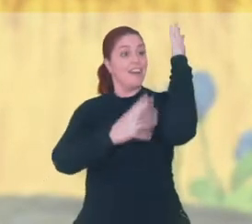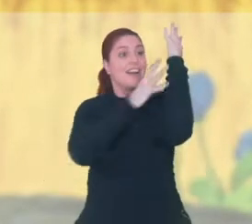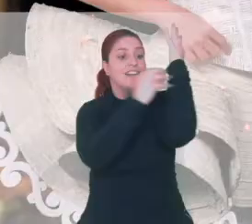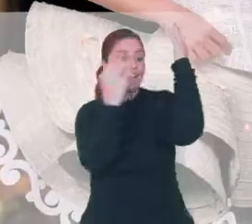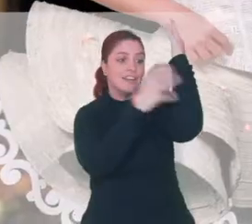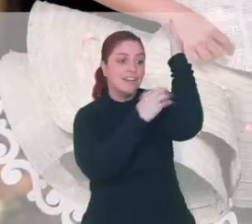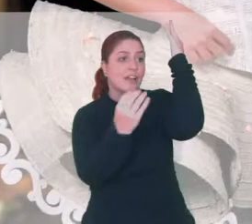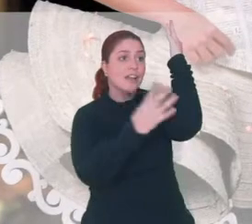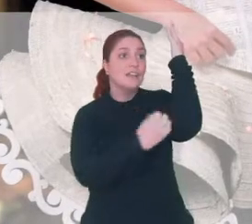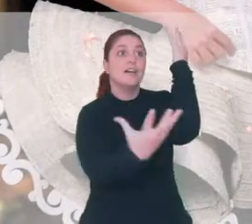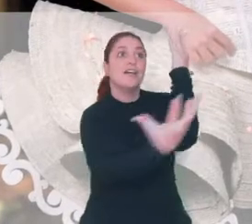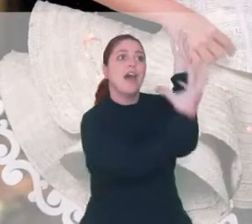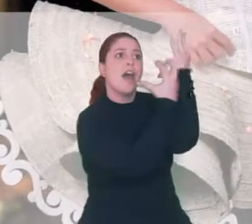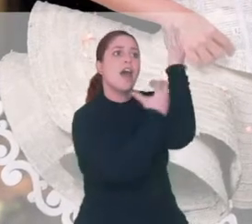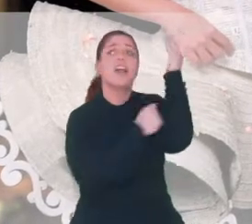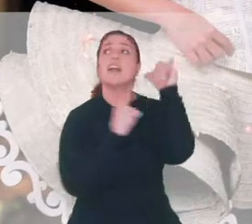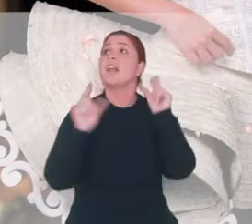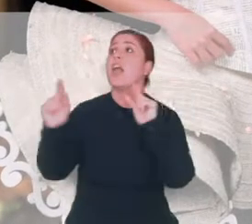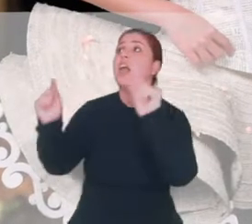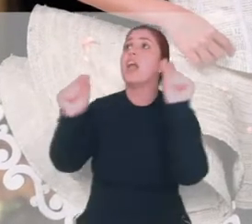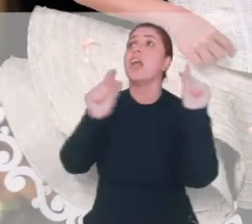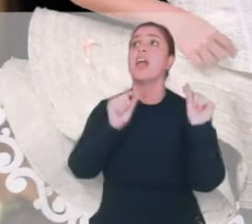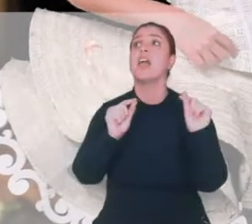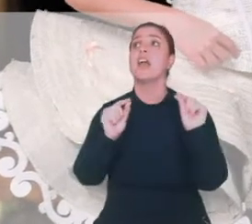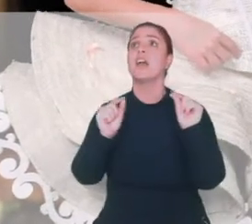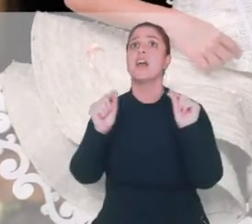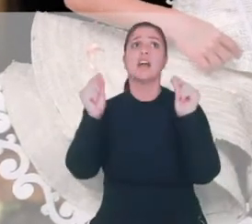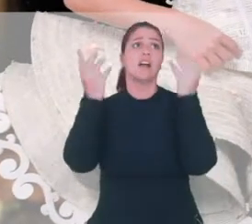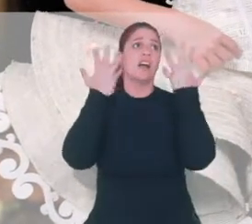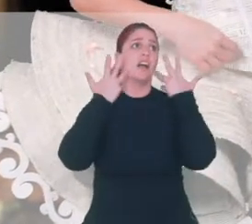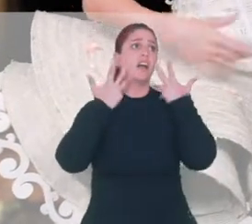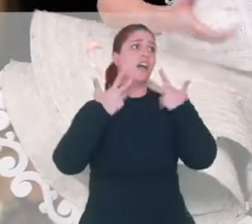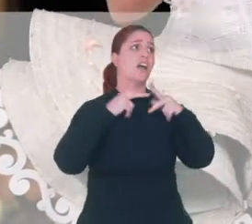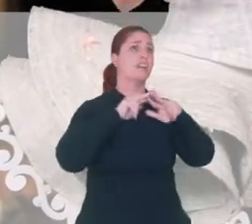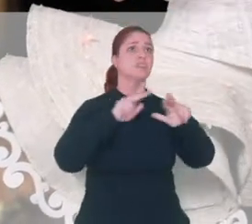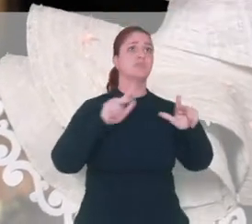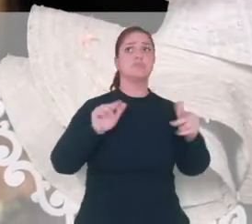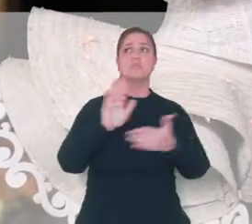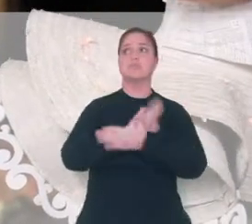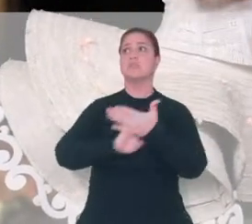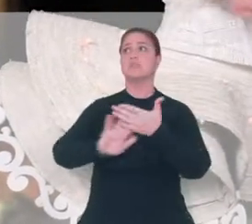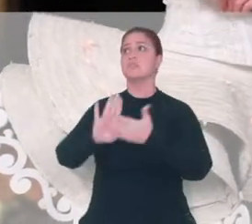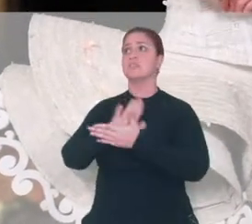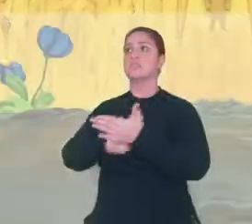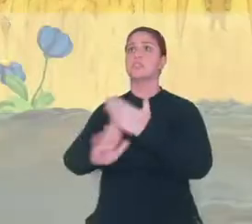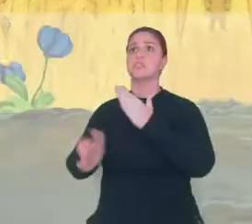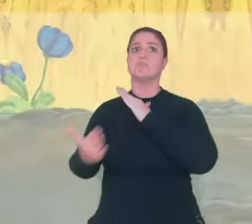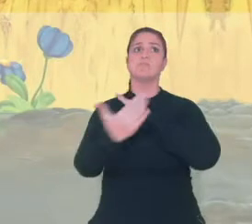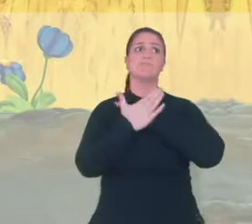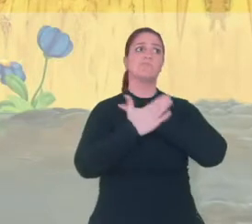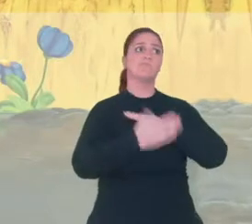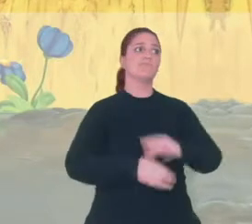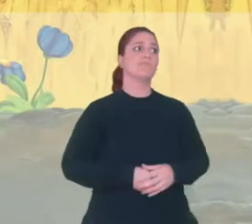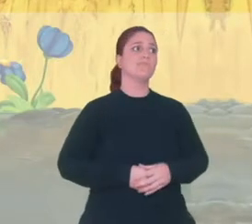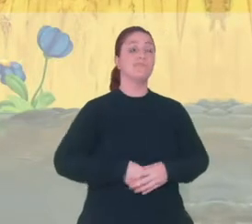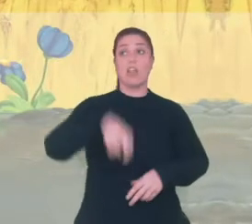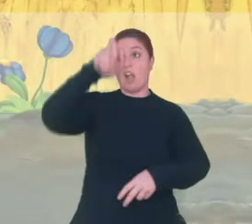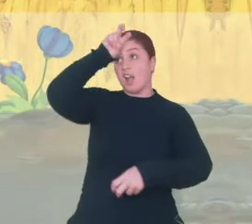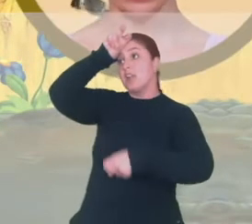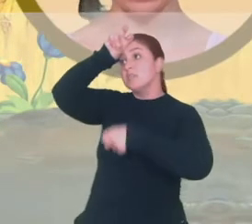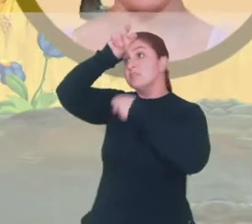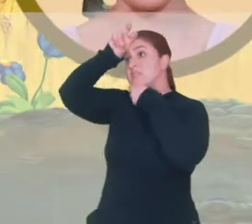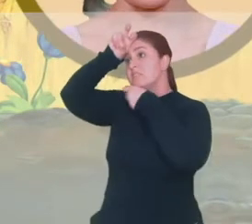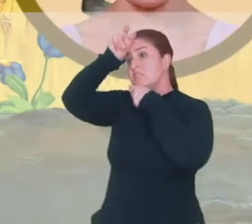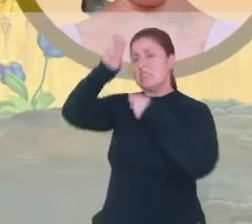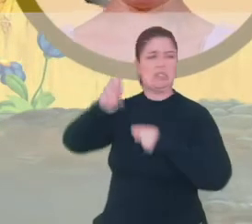colher? Mas nenhum animal no sítio quis ajudar. A cabra